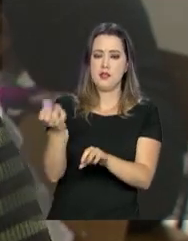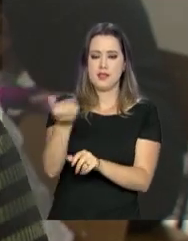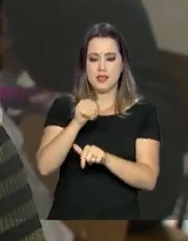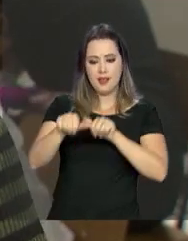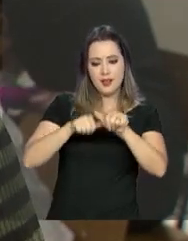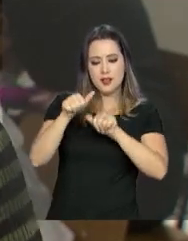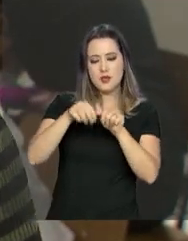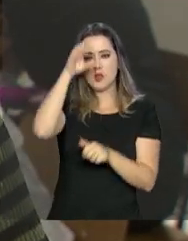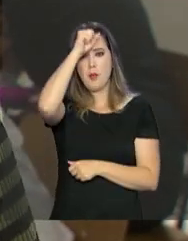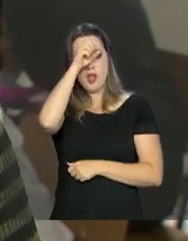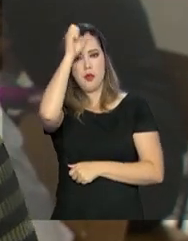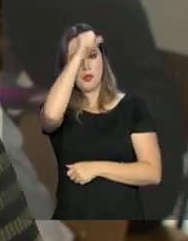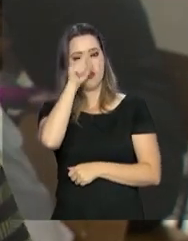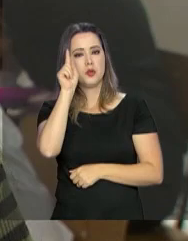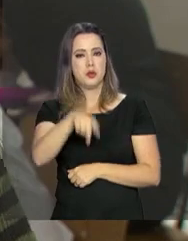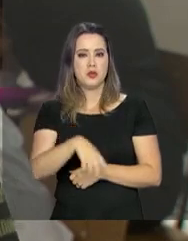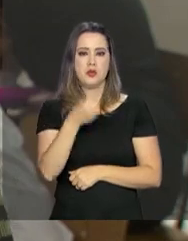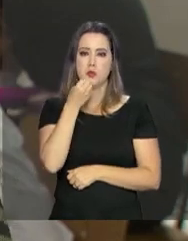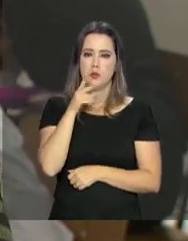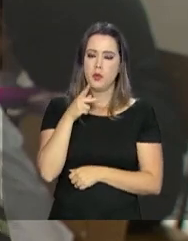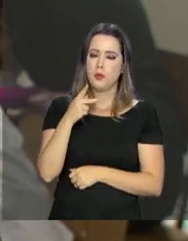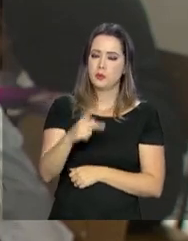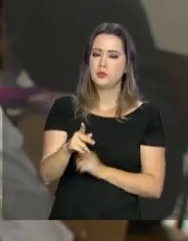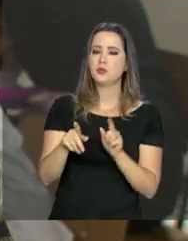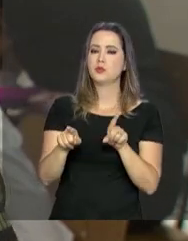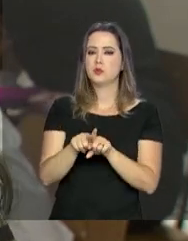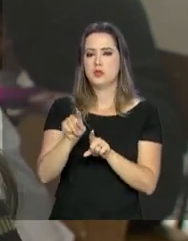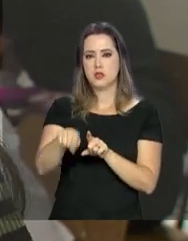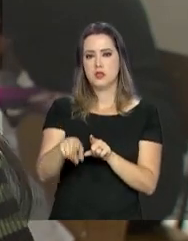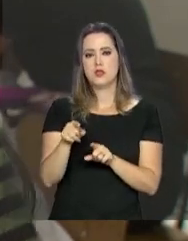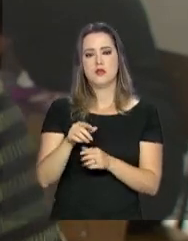transformar isso em conhecimento acredito que isso caiba ele